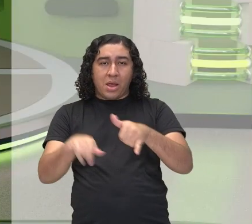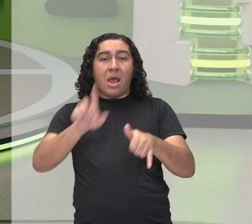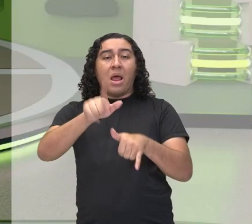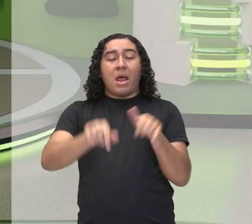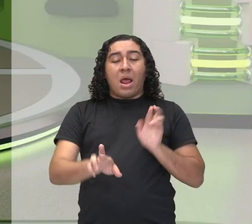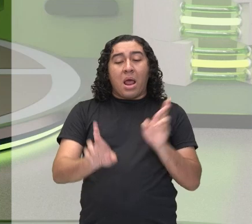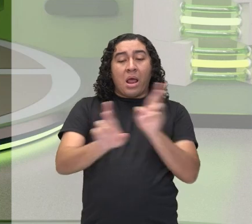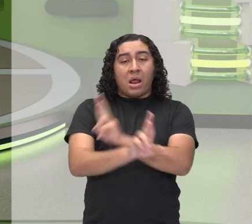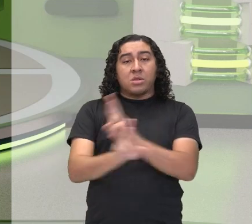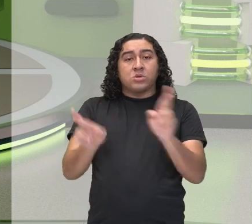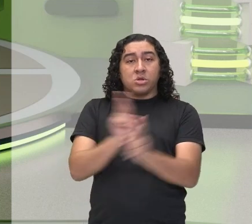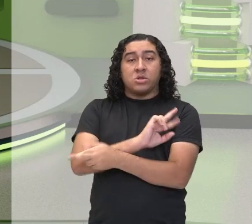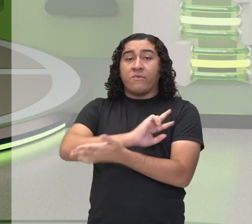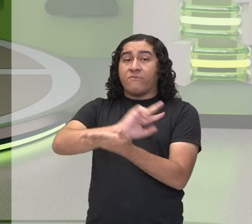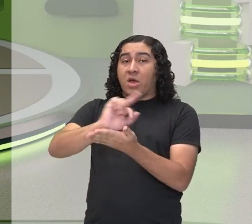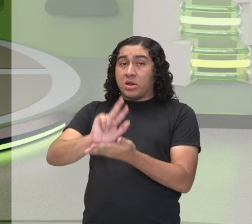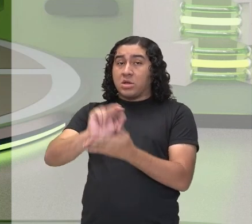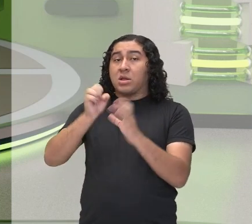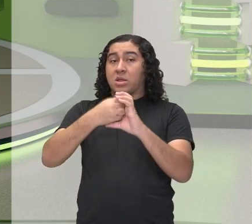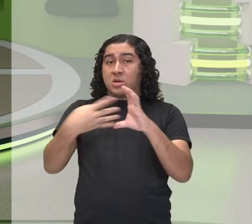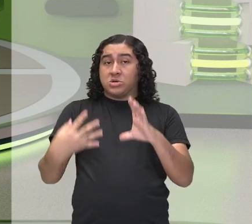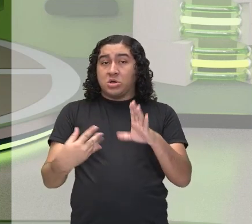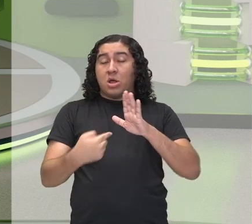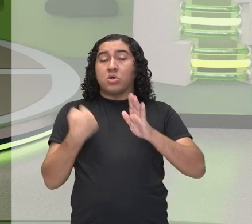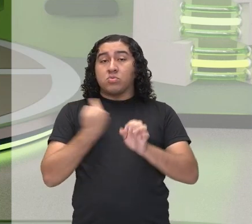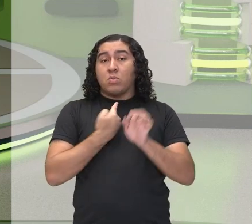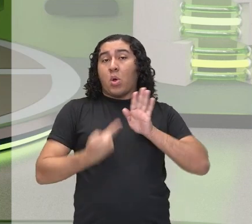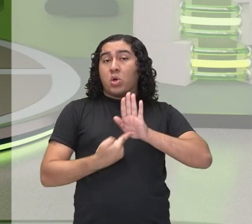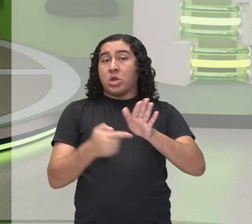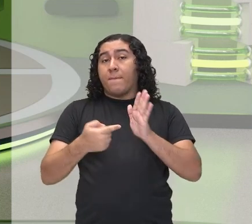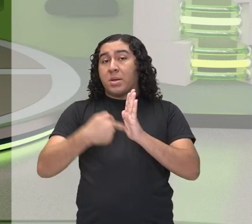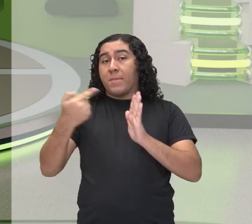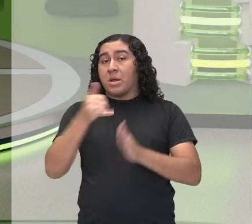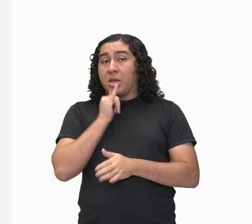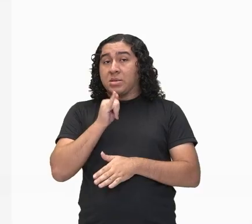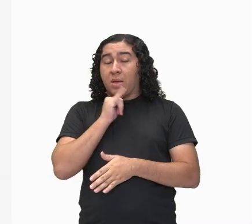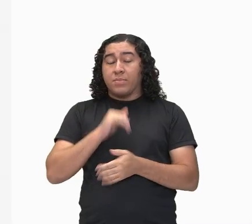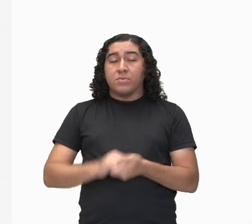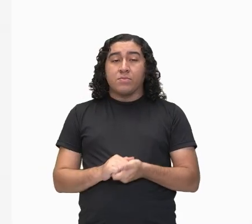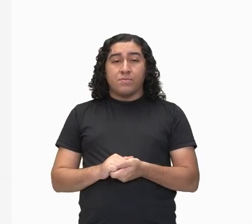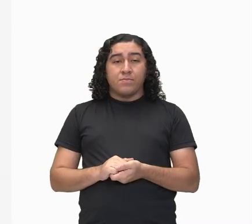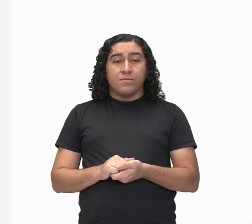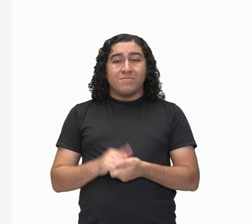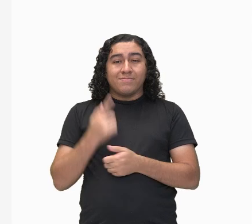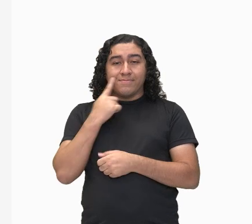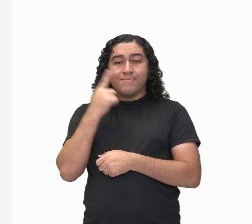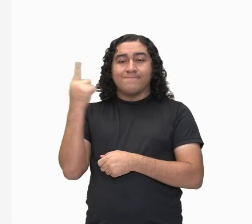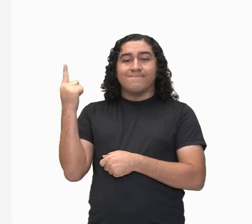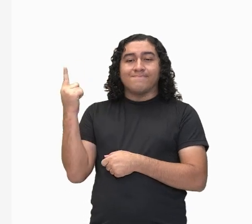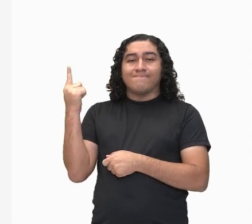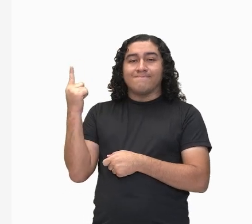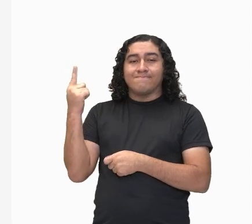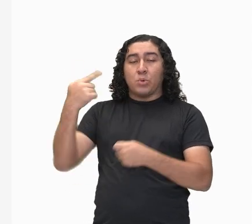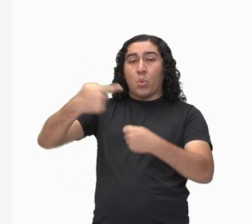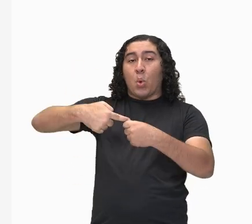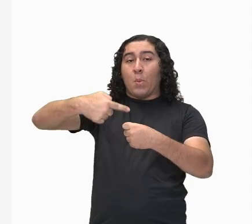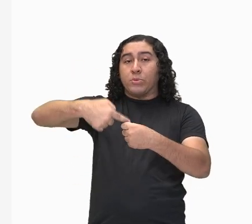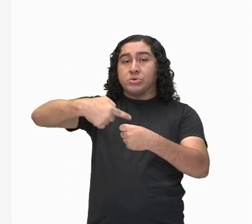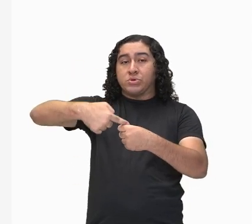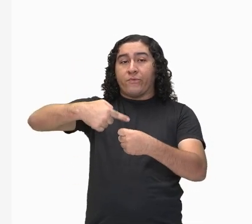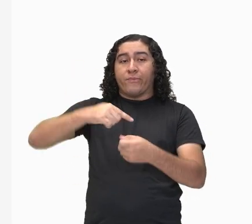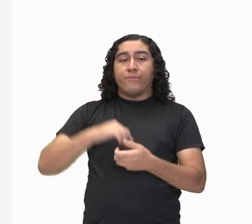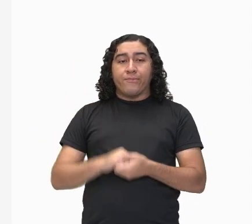diversos fatores. E aí a gente trouxe o primeiro exemplo, que é o caso dos combustíveis. Olha só, nos